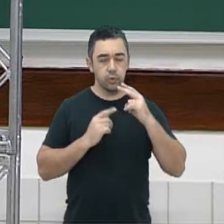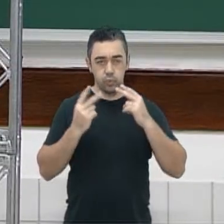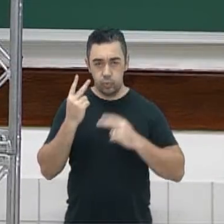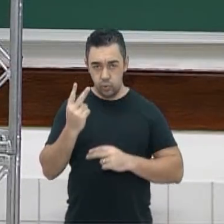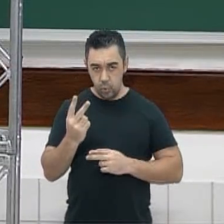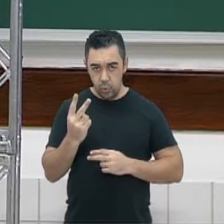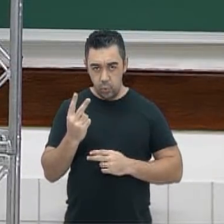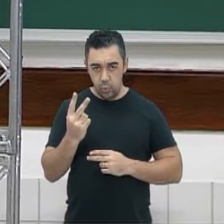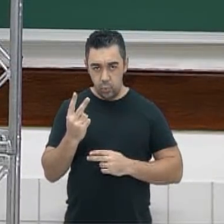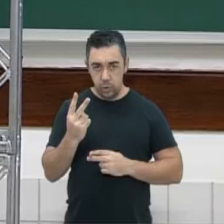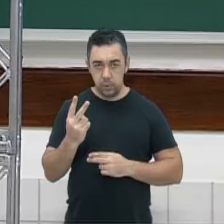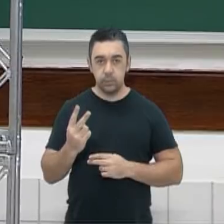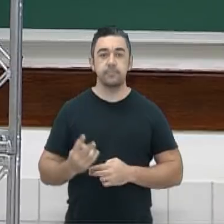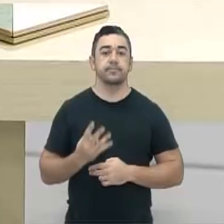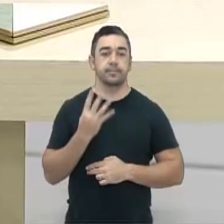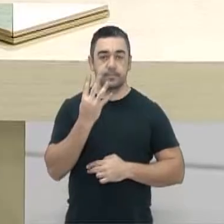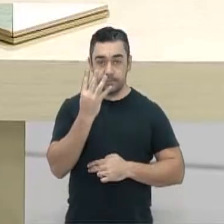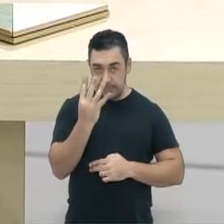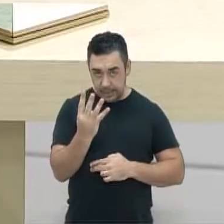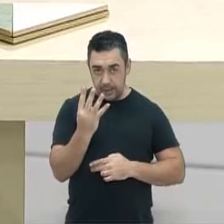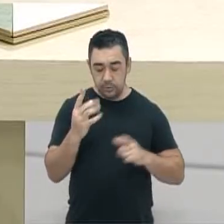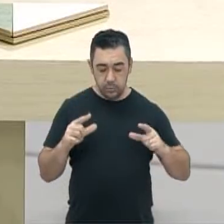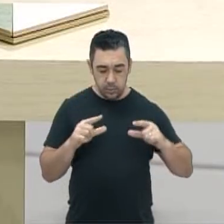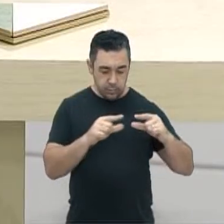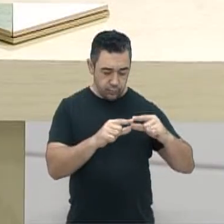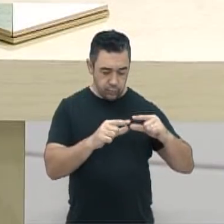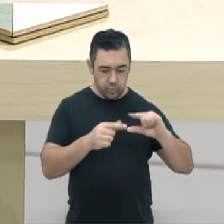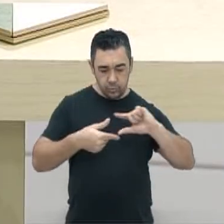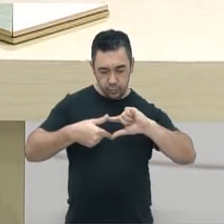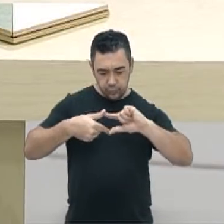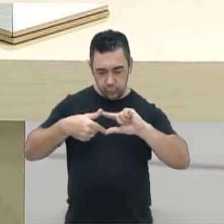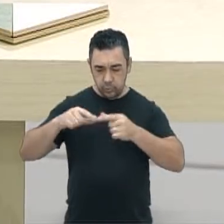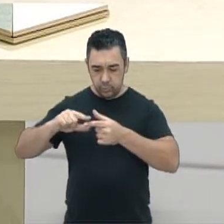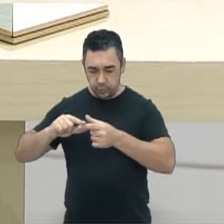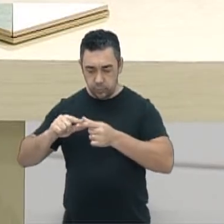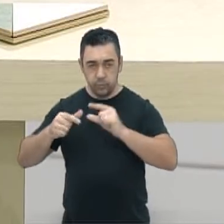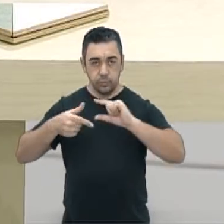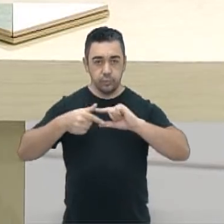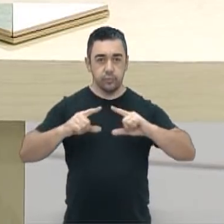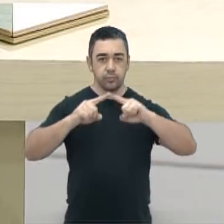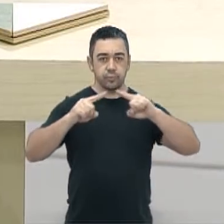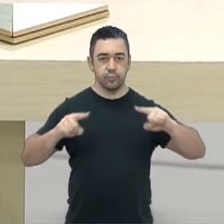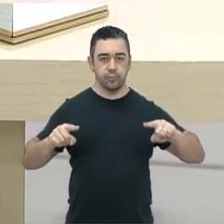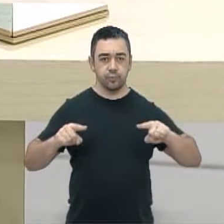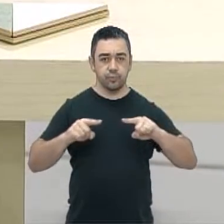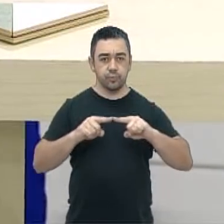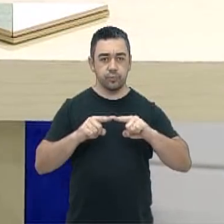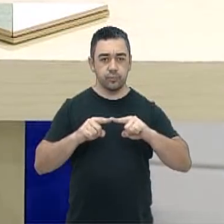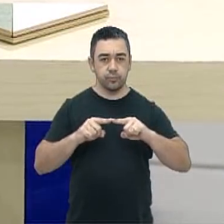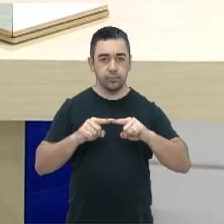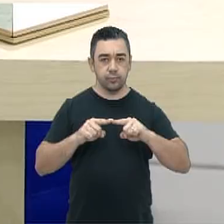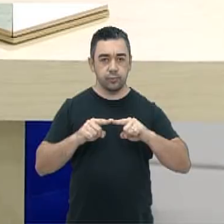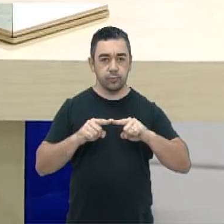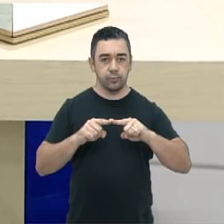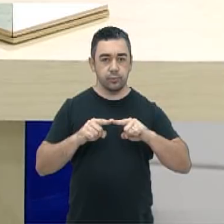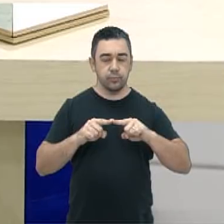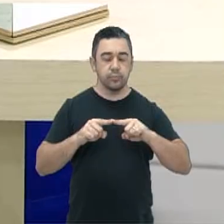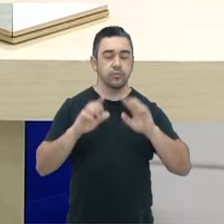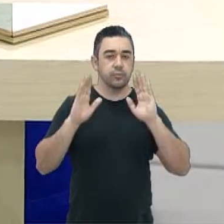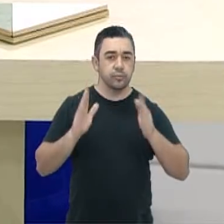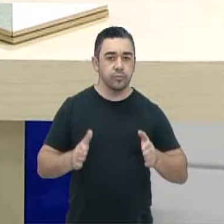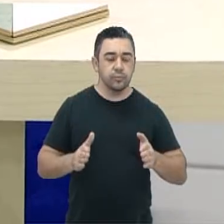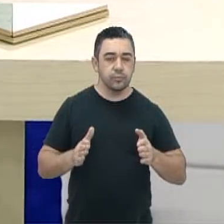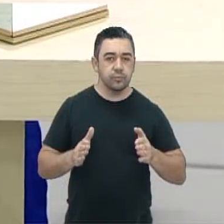aqui as quatro peças que a gente considerou como uma unidade, então a gente tem aqui o